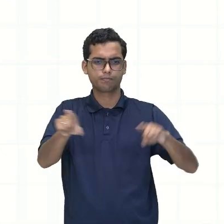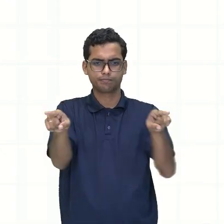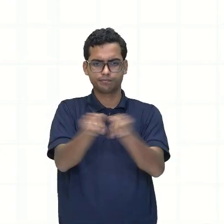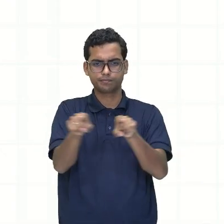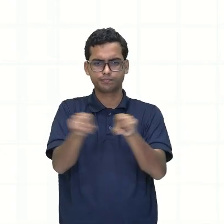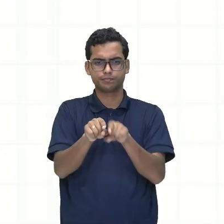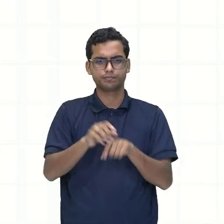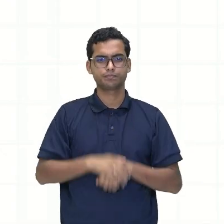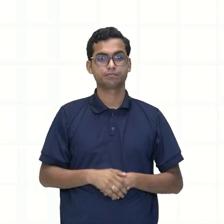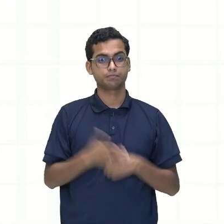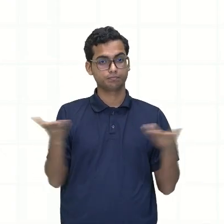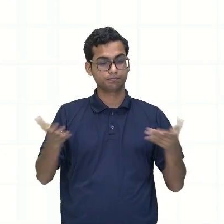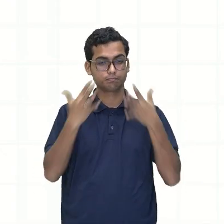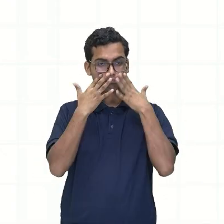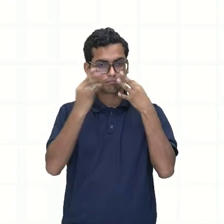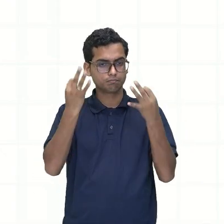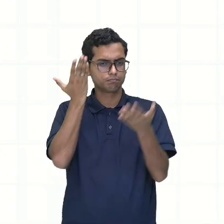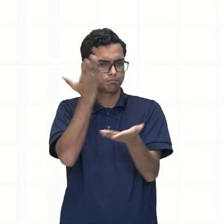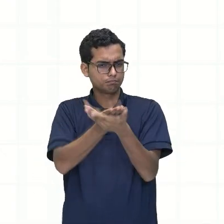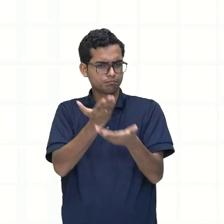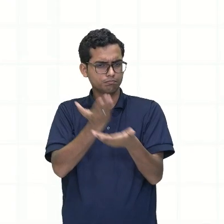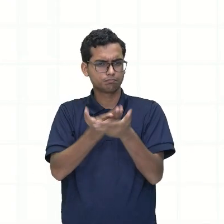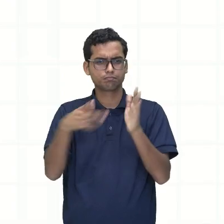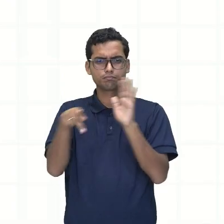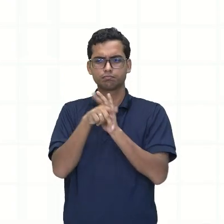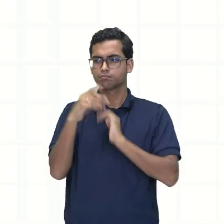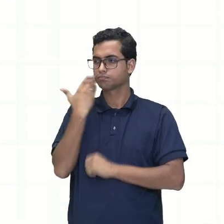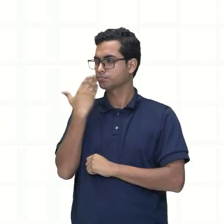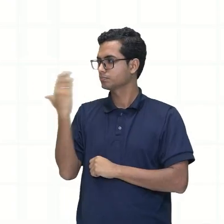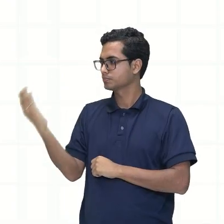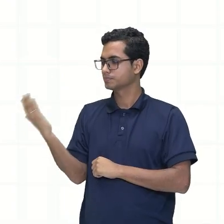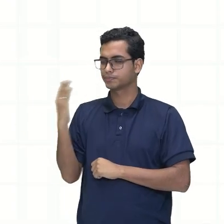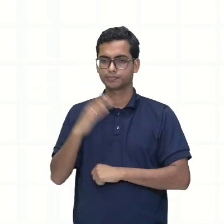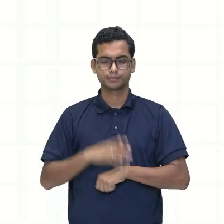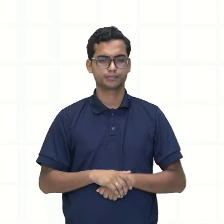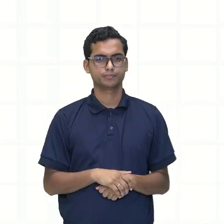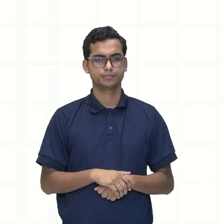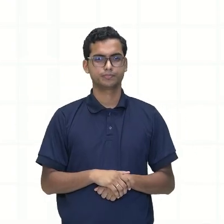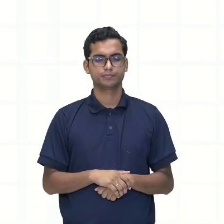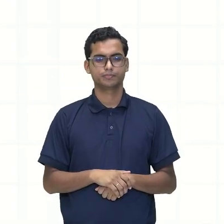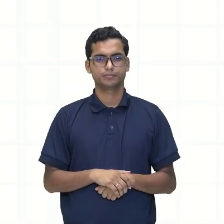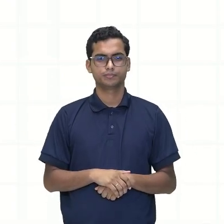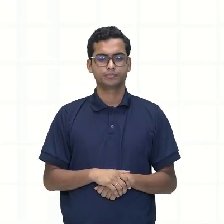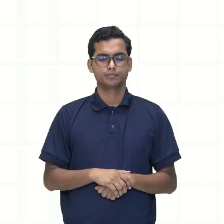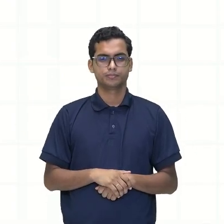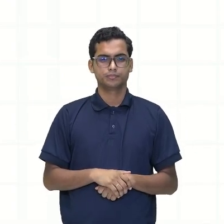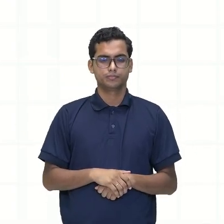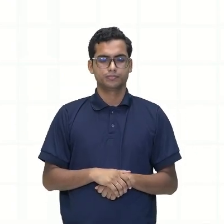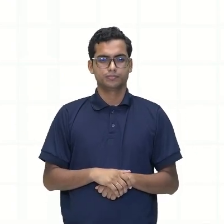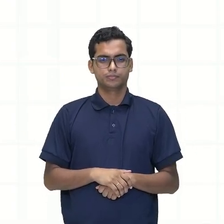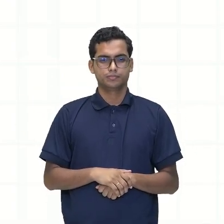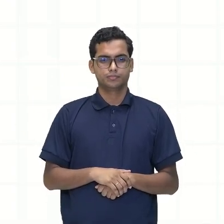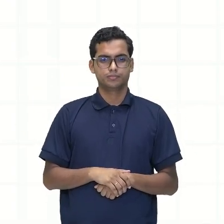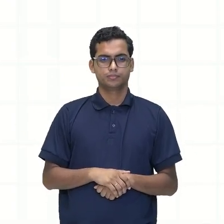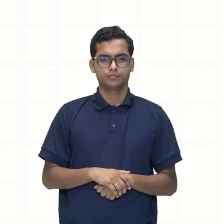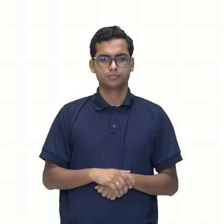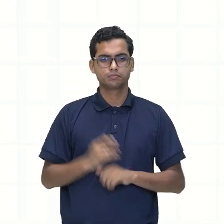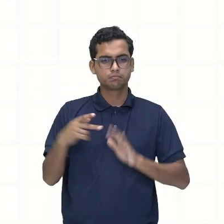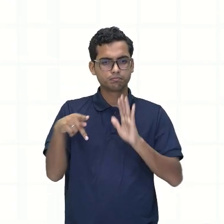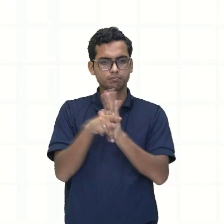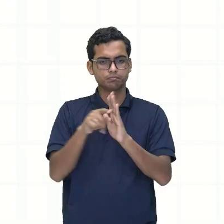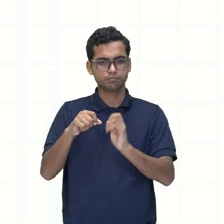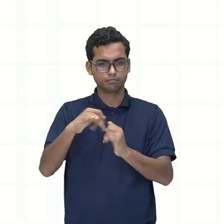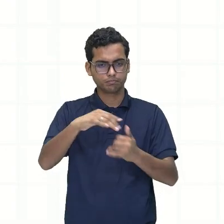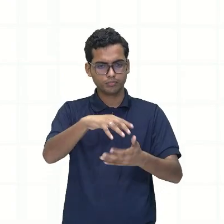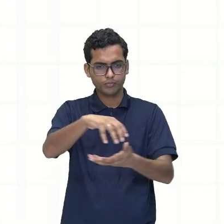essas camadas, né, do ar atmosférico. Então, nós temos aqui a troposfera, que é